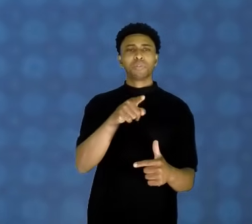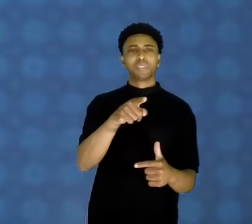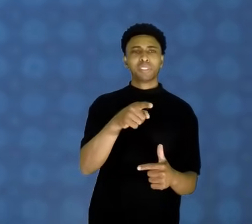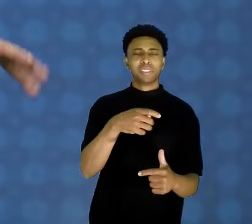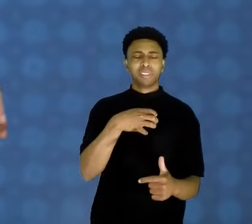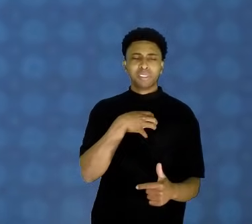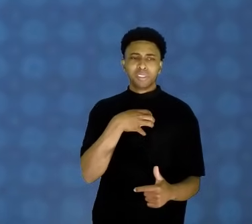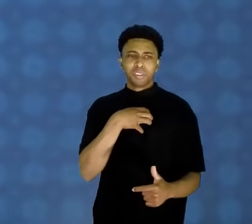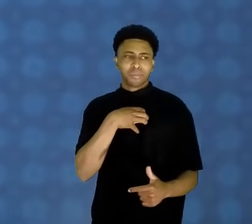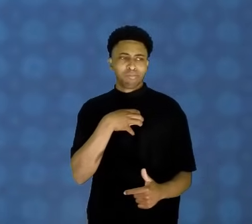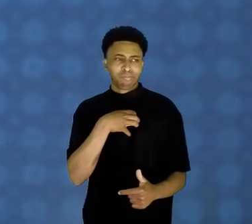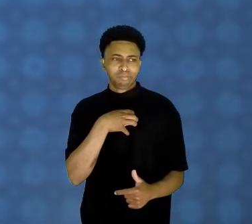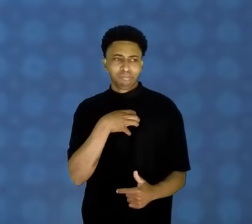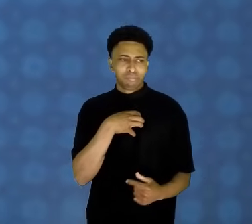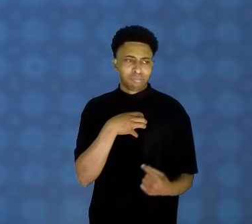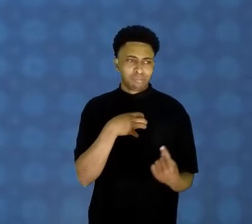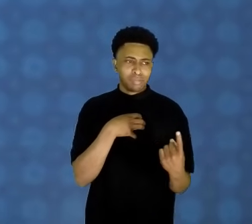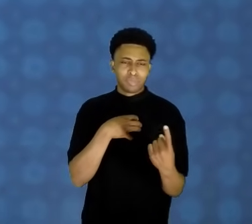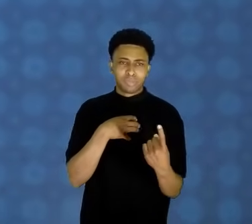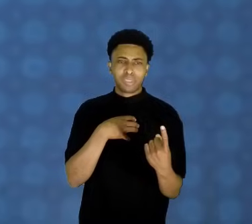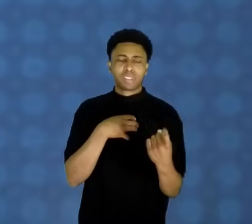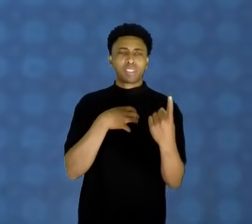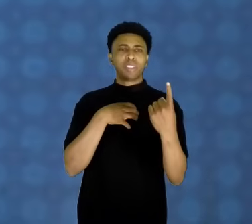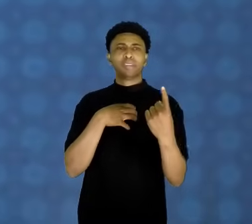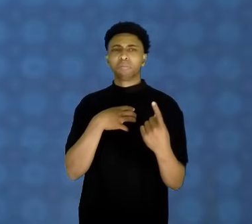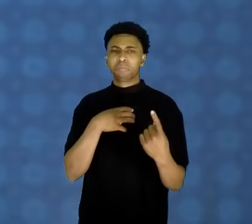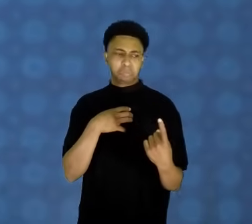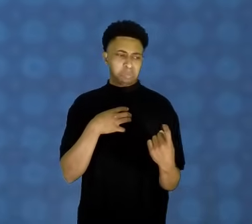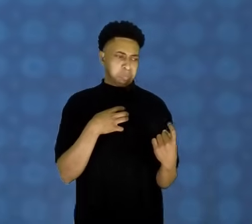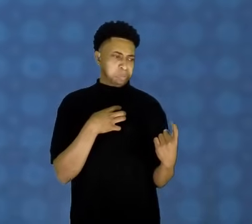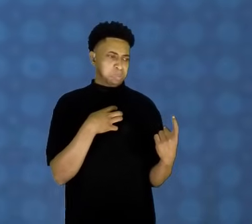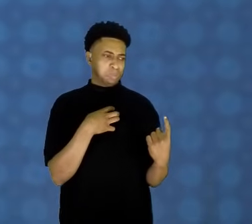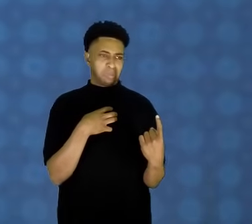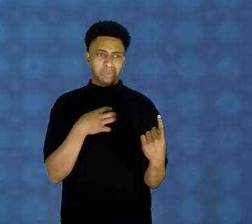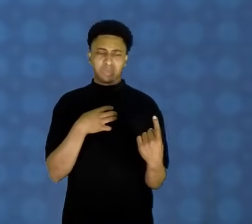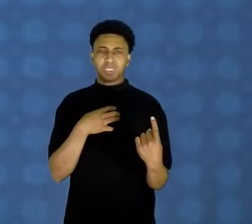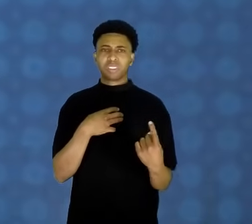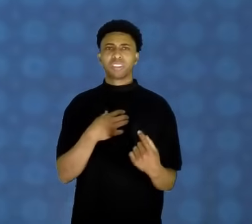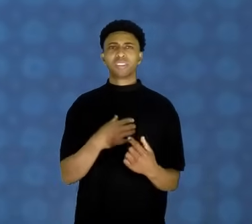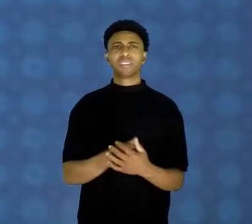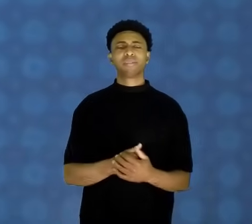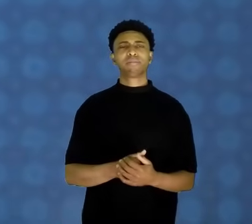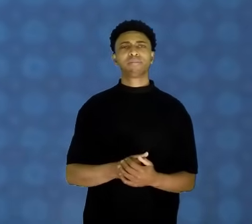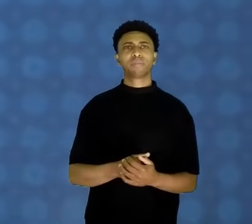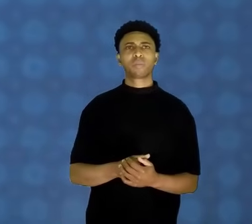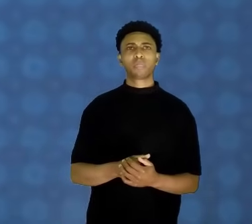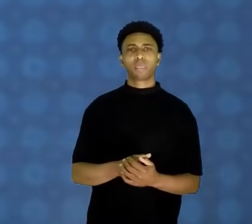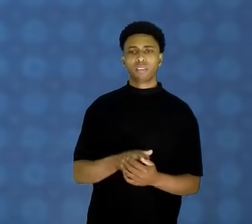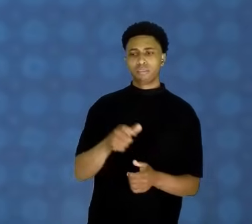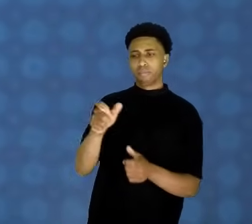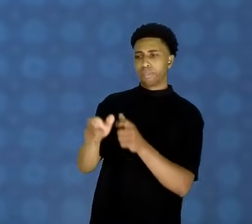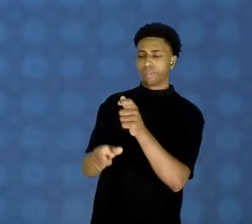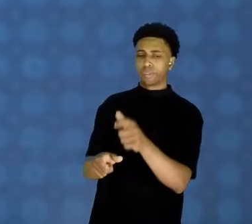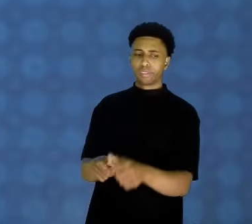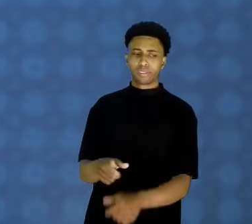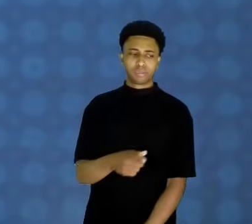O chato do rolê? O estraga a festa? Aquele que todo mundo diz, ixi,